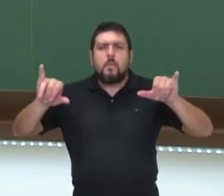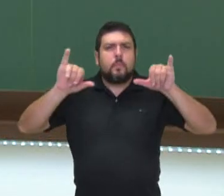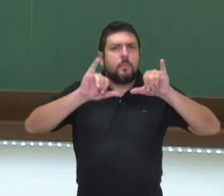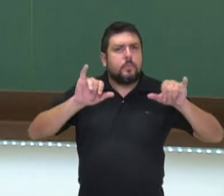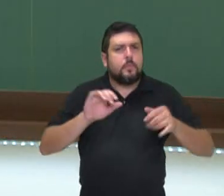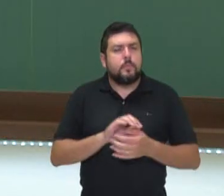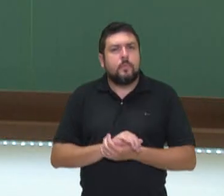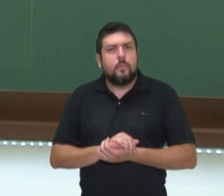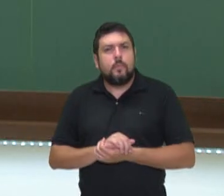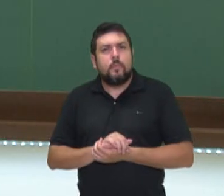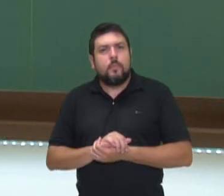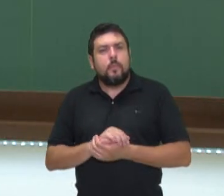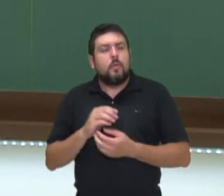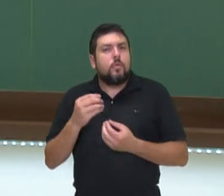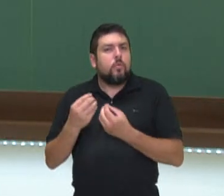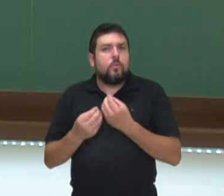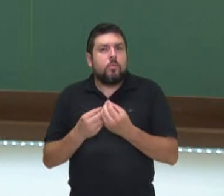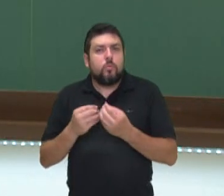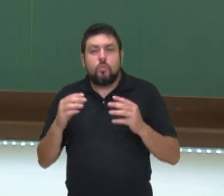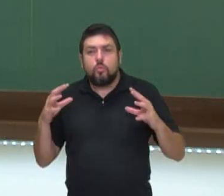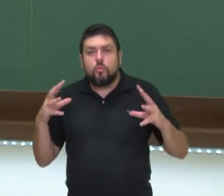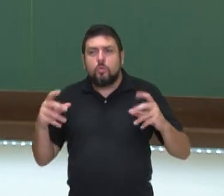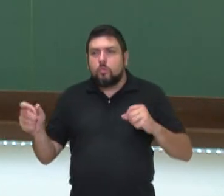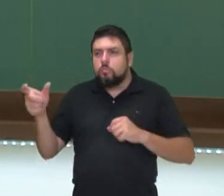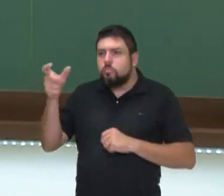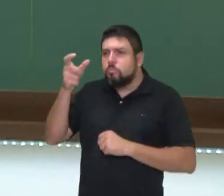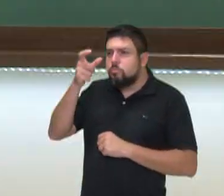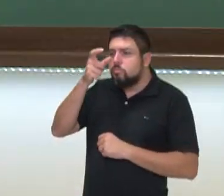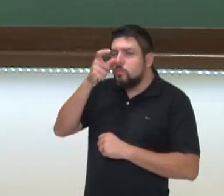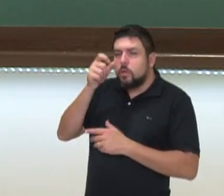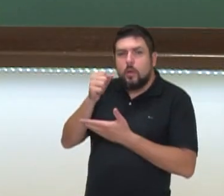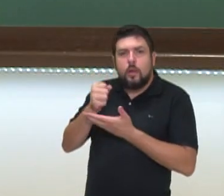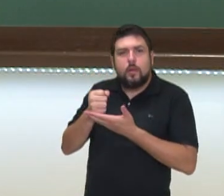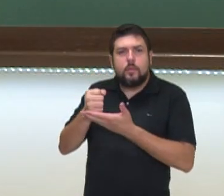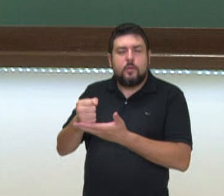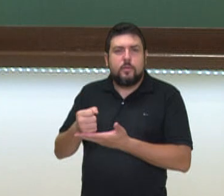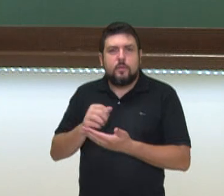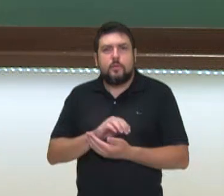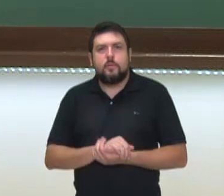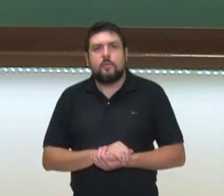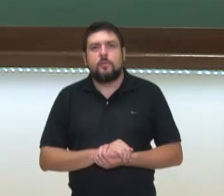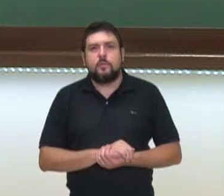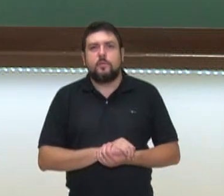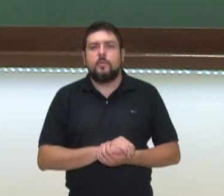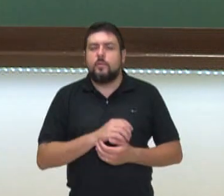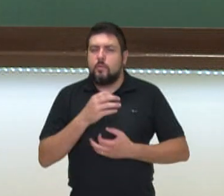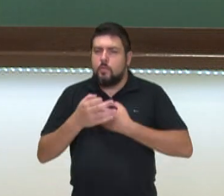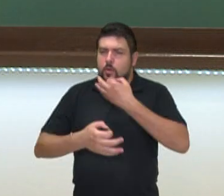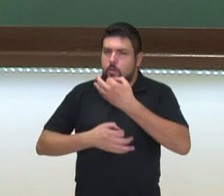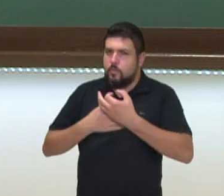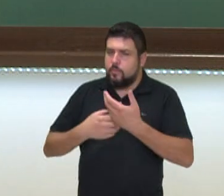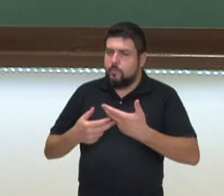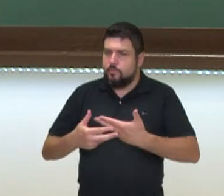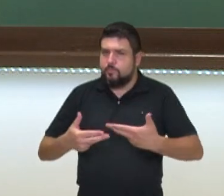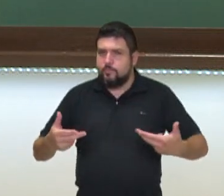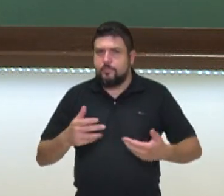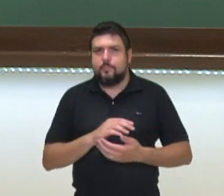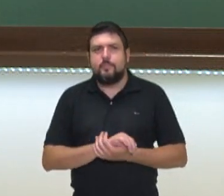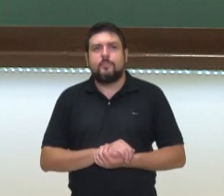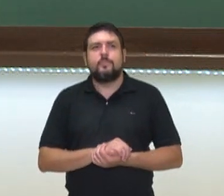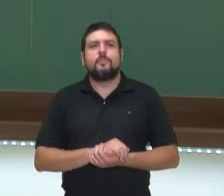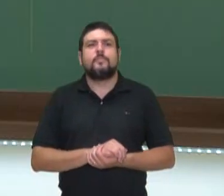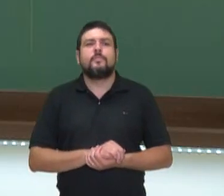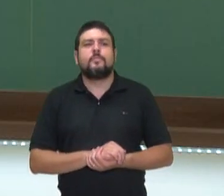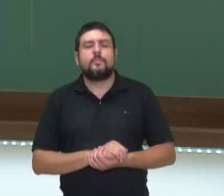mundo acaba enxergando e acaba ajudando. Então, tem várias opiniões aí. Mas vamos lá para o próximo slide.